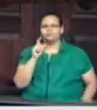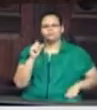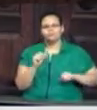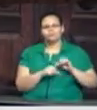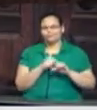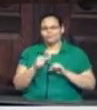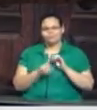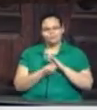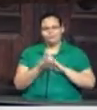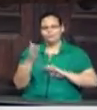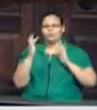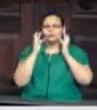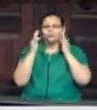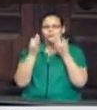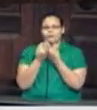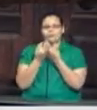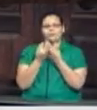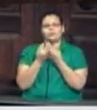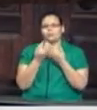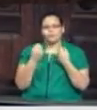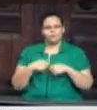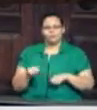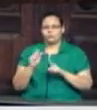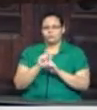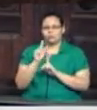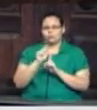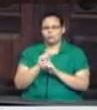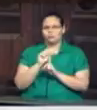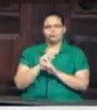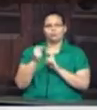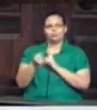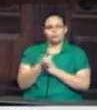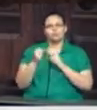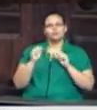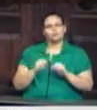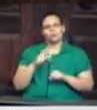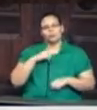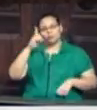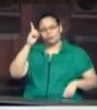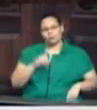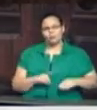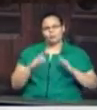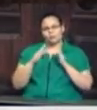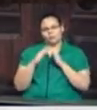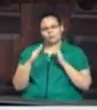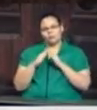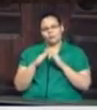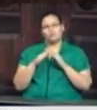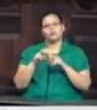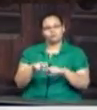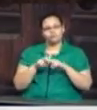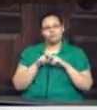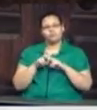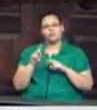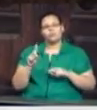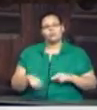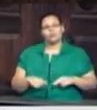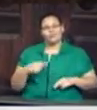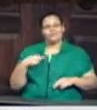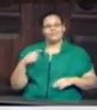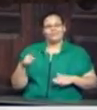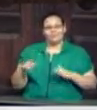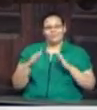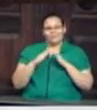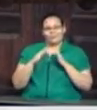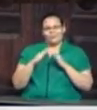que milhares de famílias deixem de depender do aluguel social e possam ter direito à moradia. Para isso, o fundo de